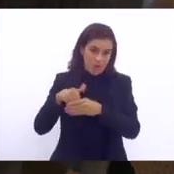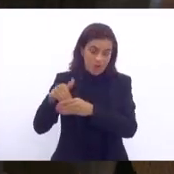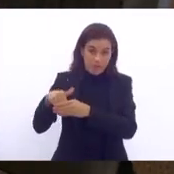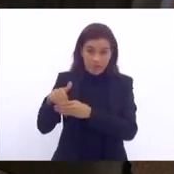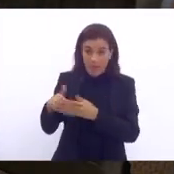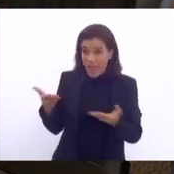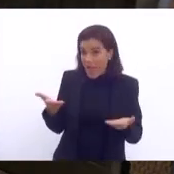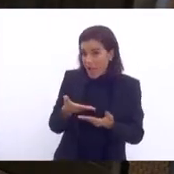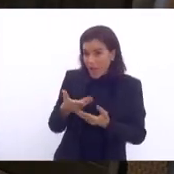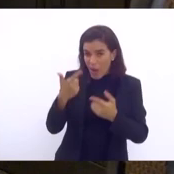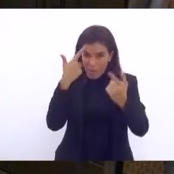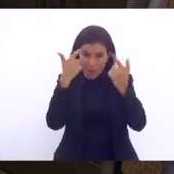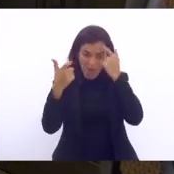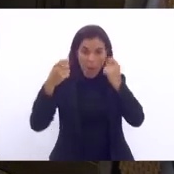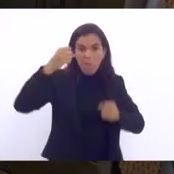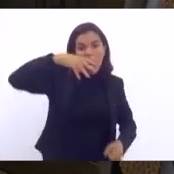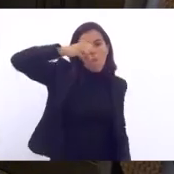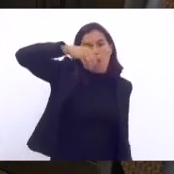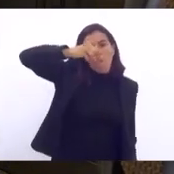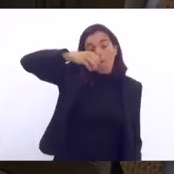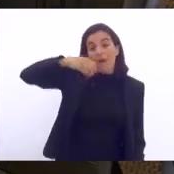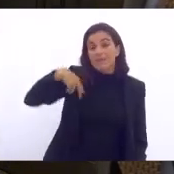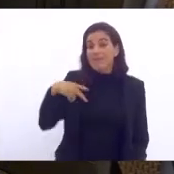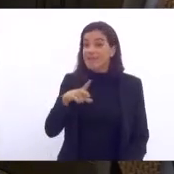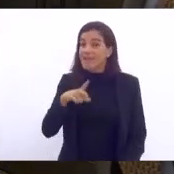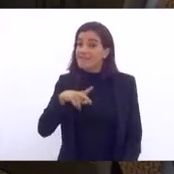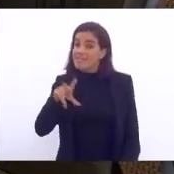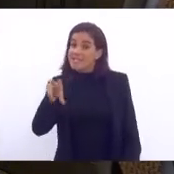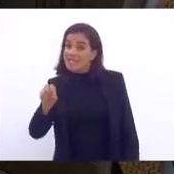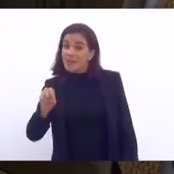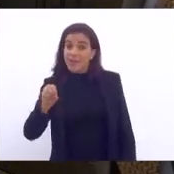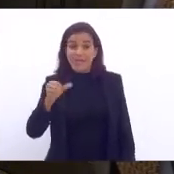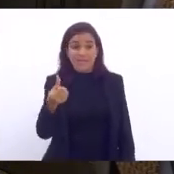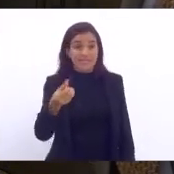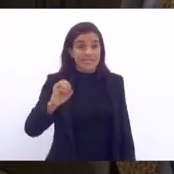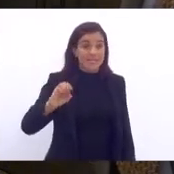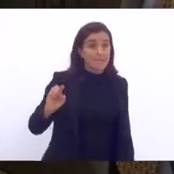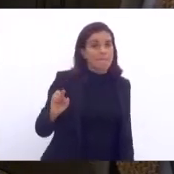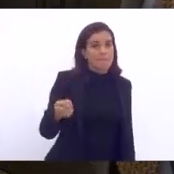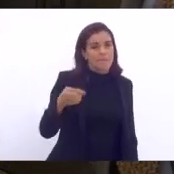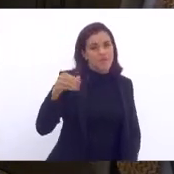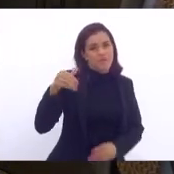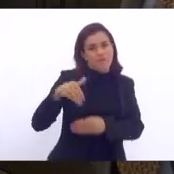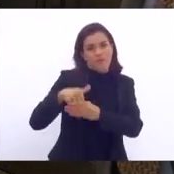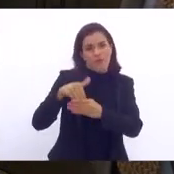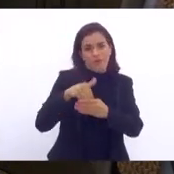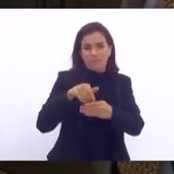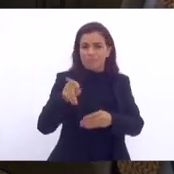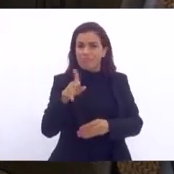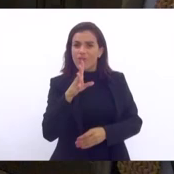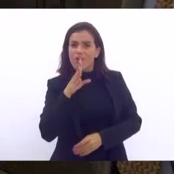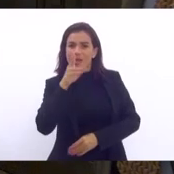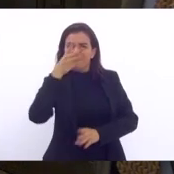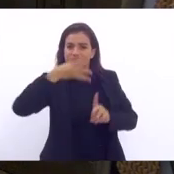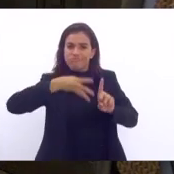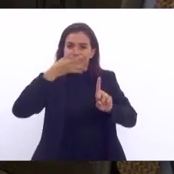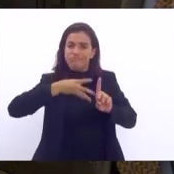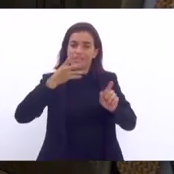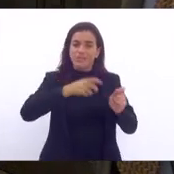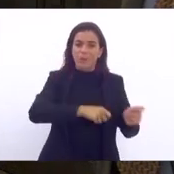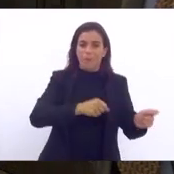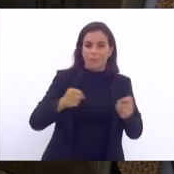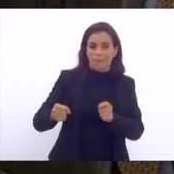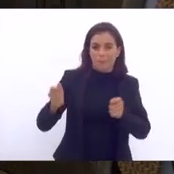teve 50 ou 60 mil votos das pessoas que conhecem teu potencial. Então aproveita esse mandato para mostrar o teu